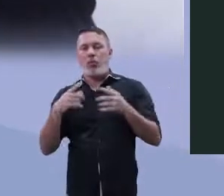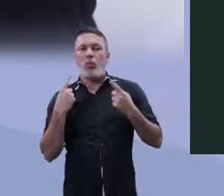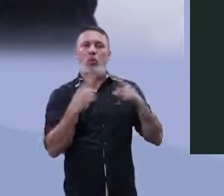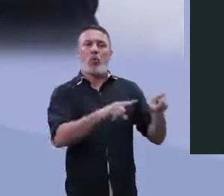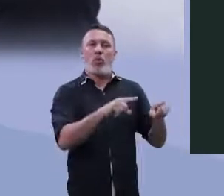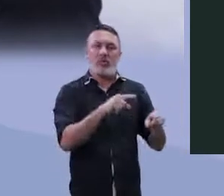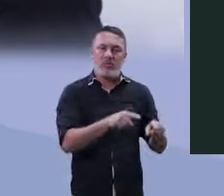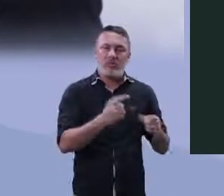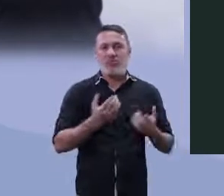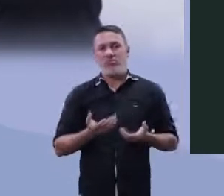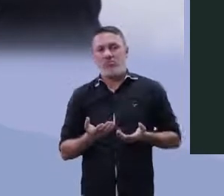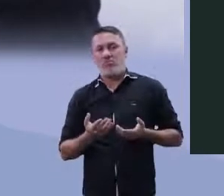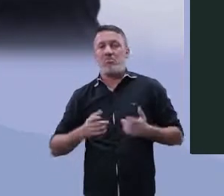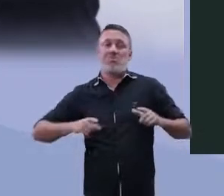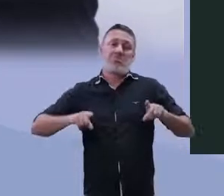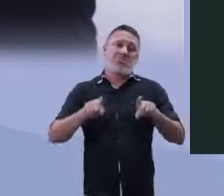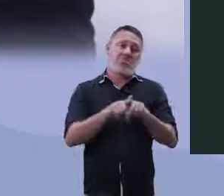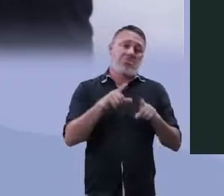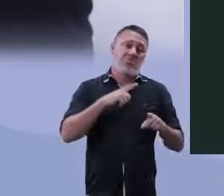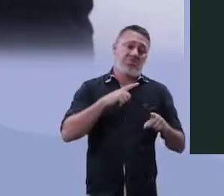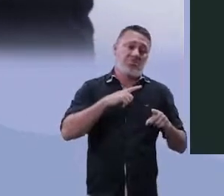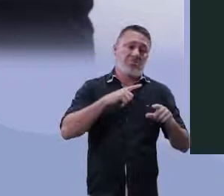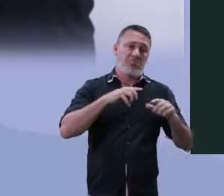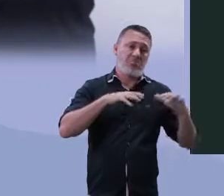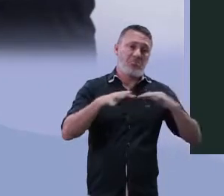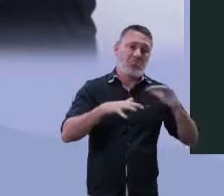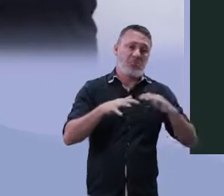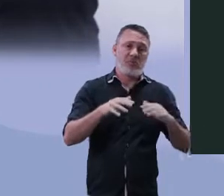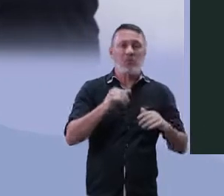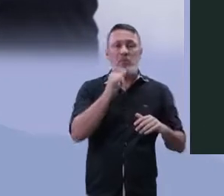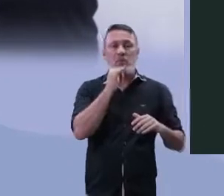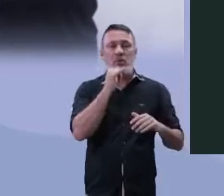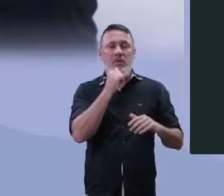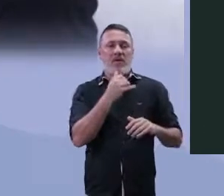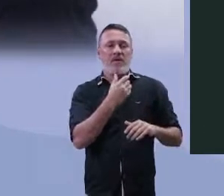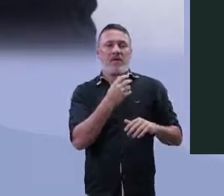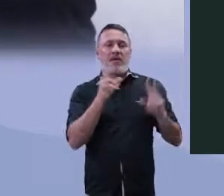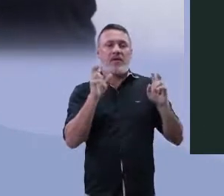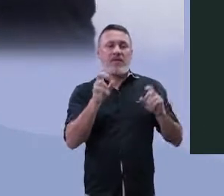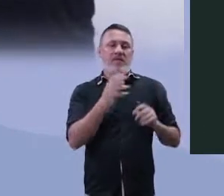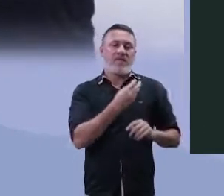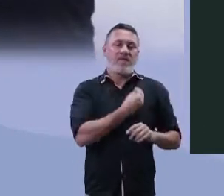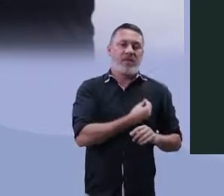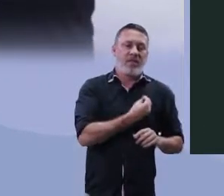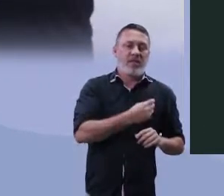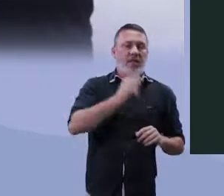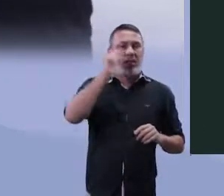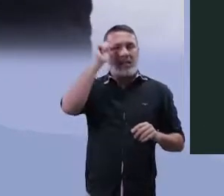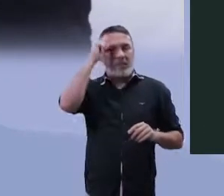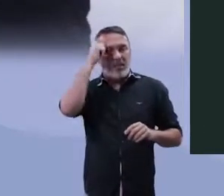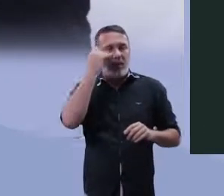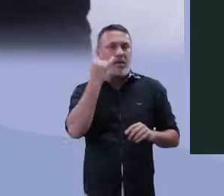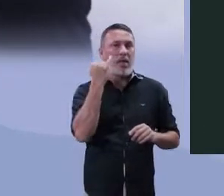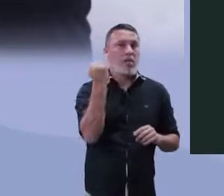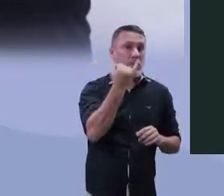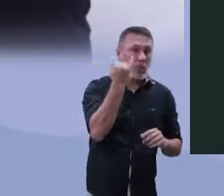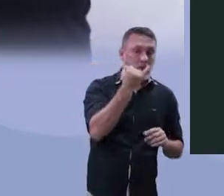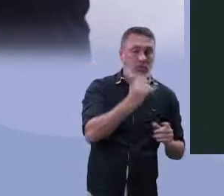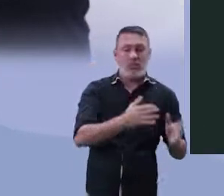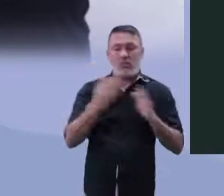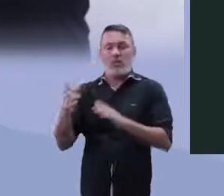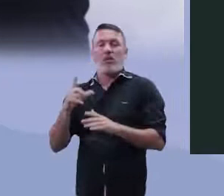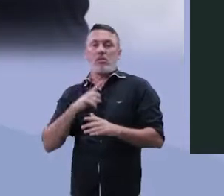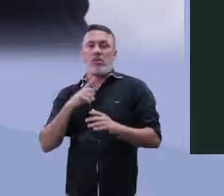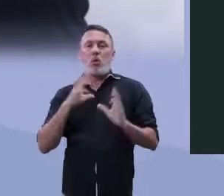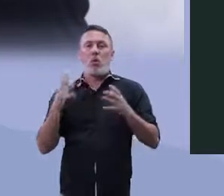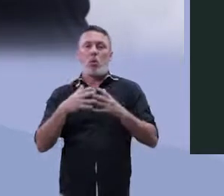movimento como o BLM, né, o Vidas Negras Importam, contra grupos que defendem o racismo. Então, às vezes,